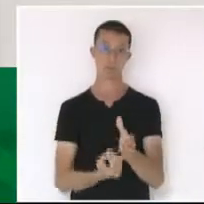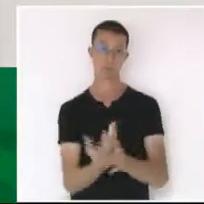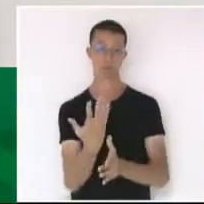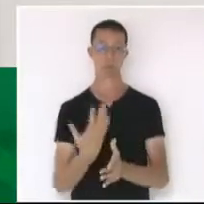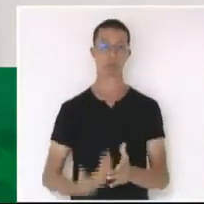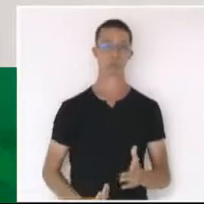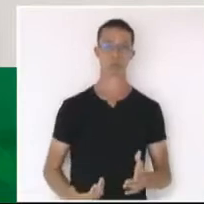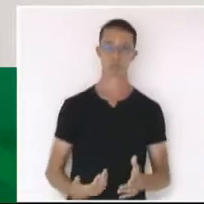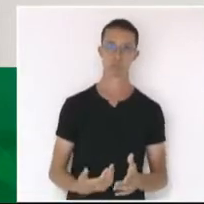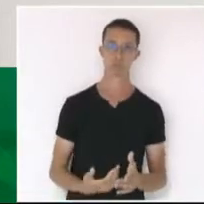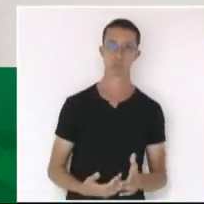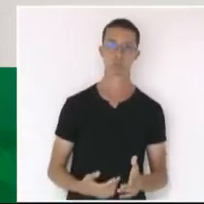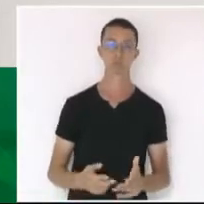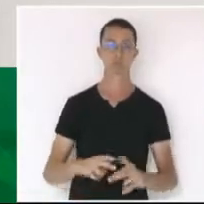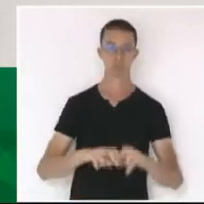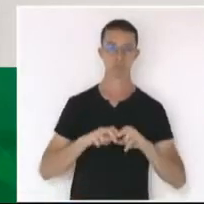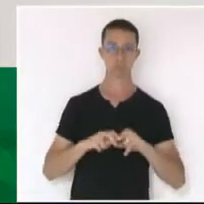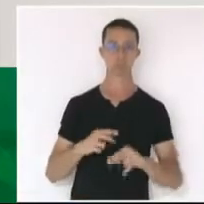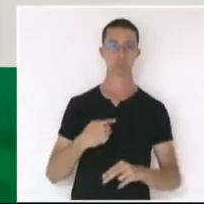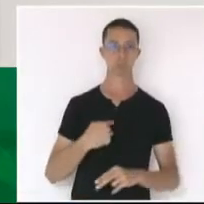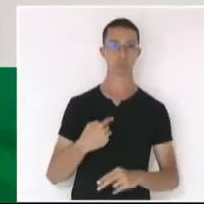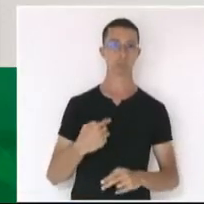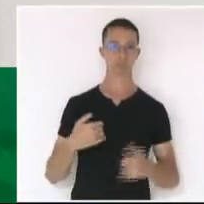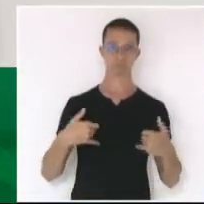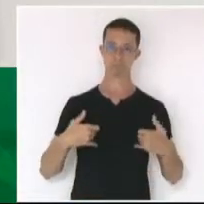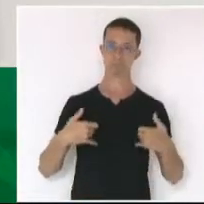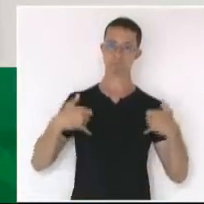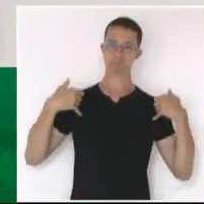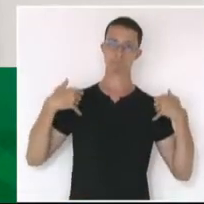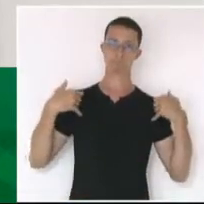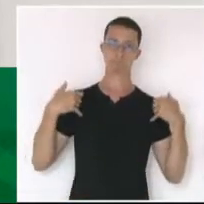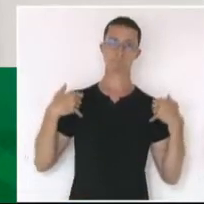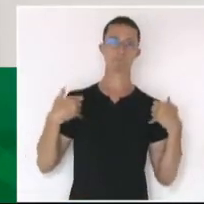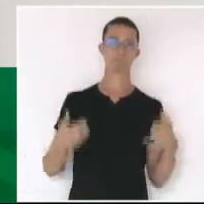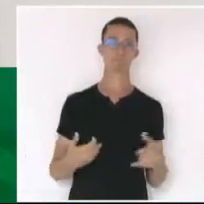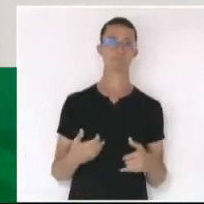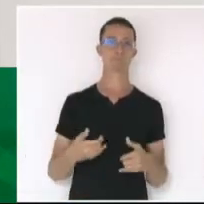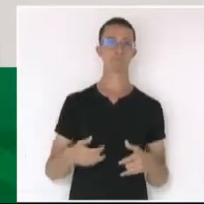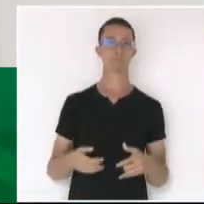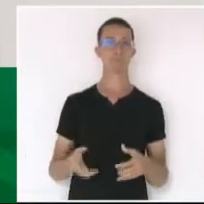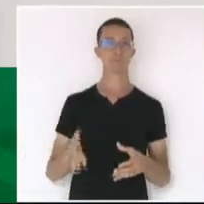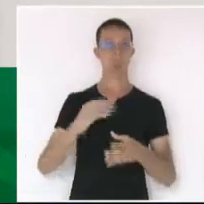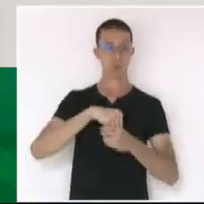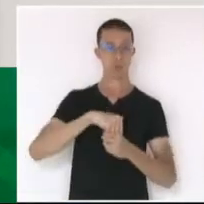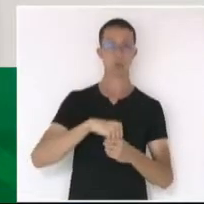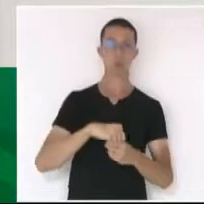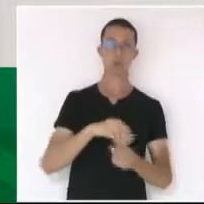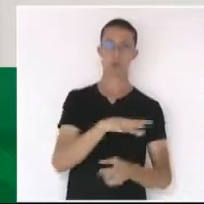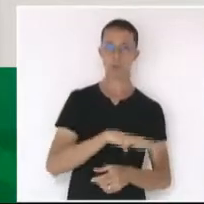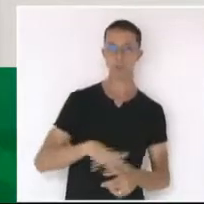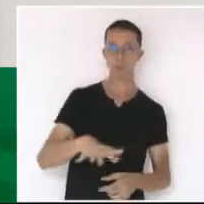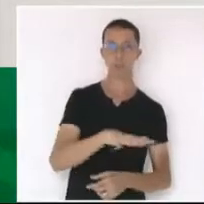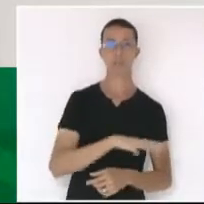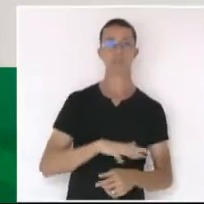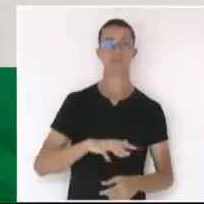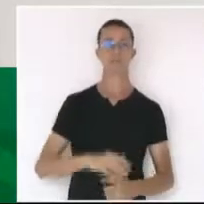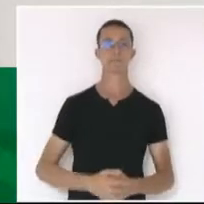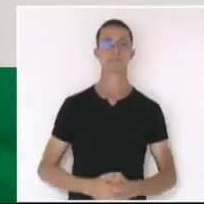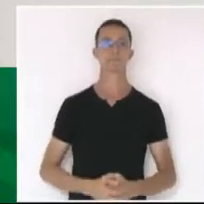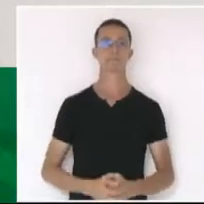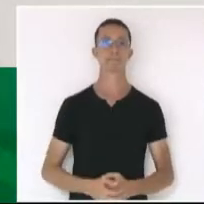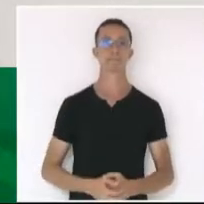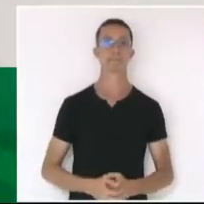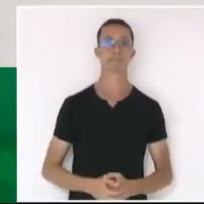potencialidades e por isso eu sinto orgulho muito grande de perto de pertencer a essa importante é região do estado